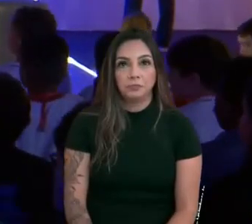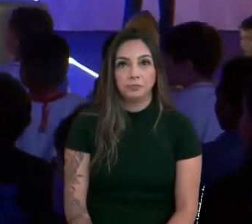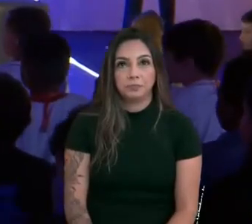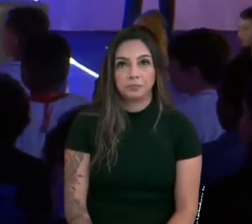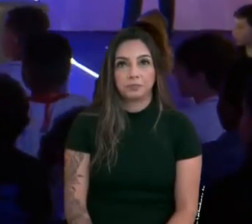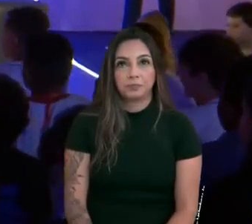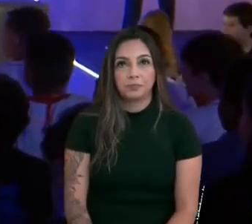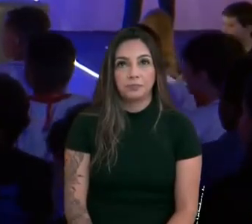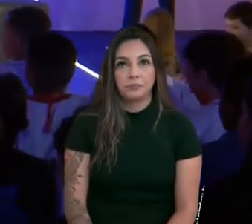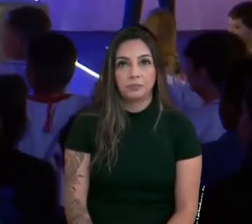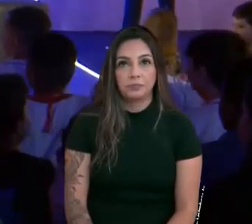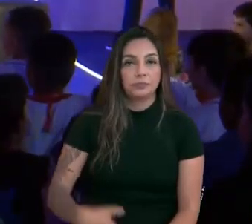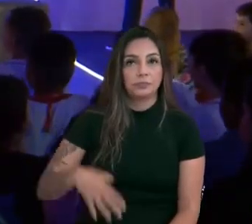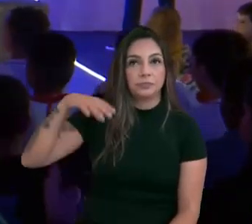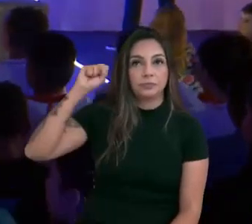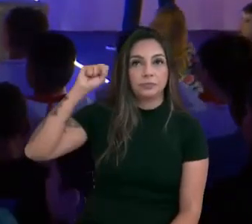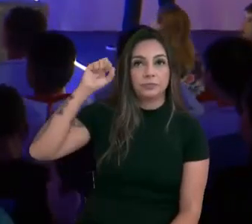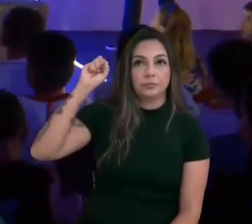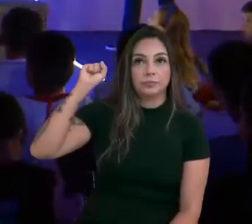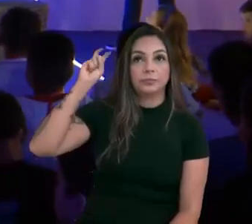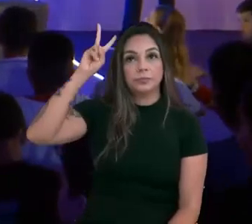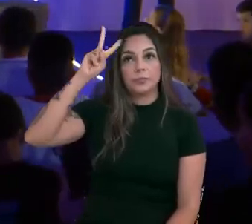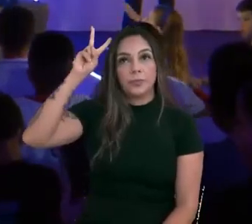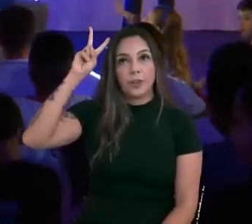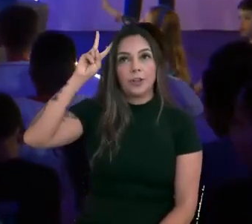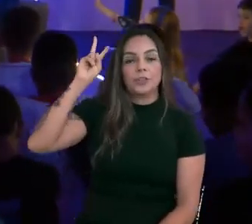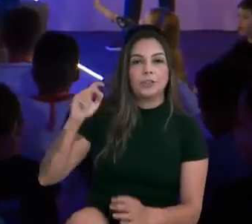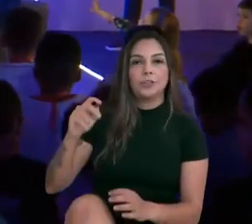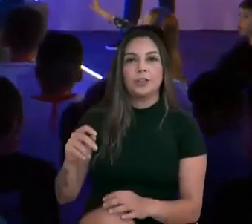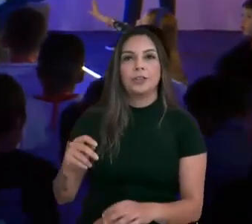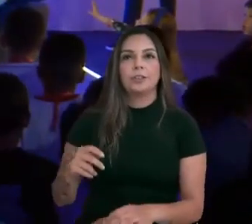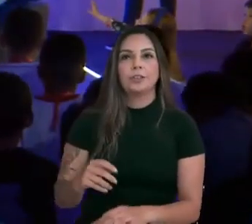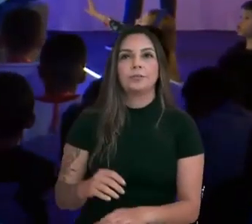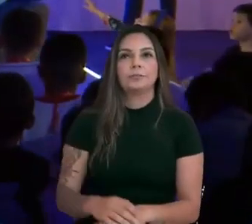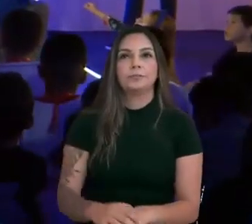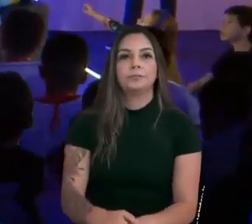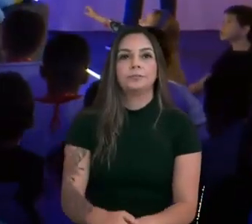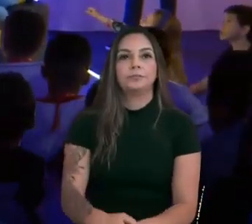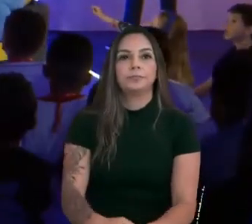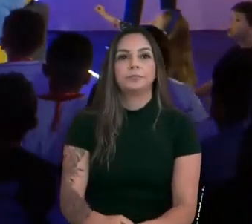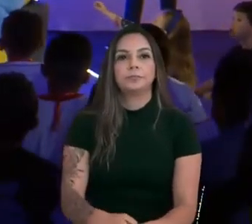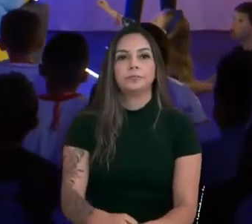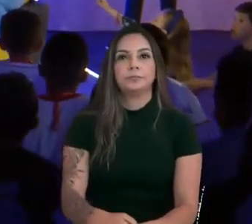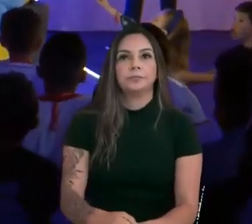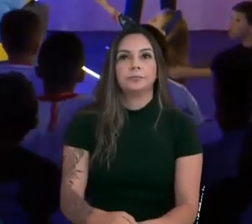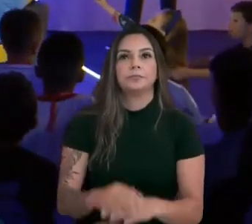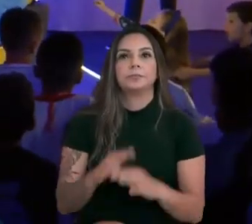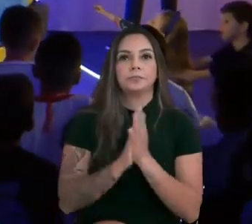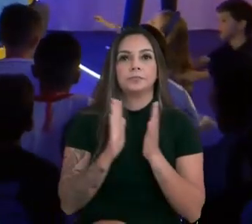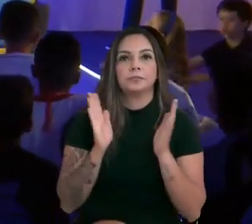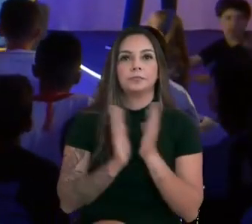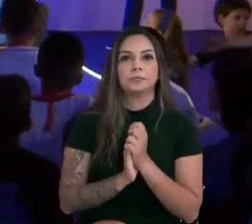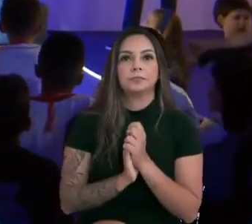Ouvir a história. Então, ó. Pam, pararam, pam.